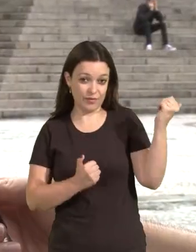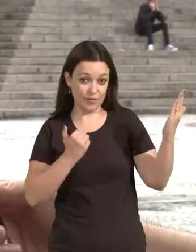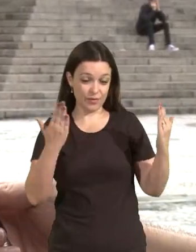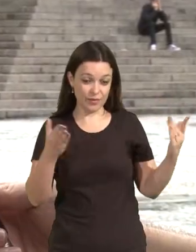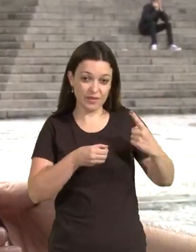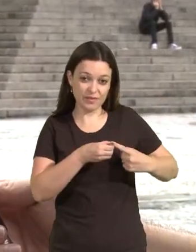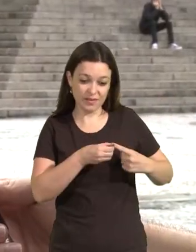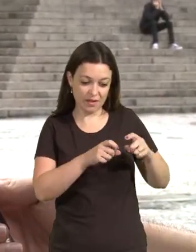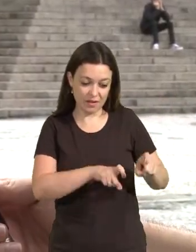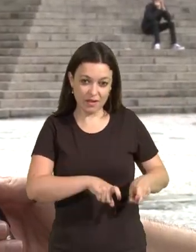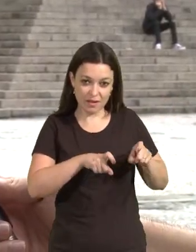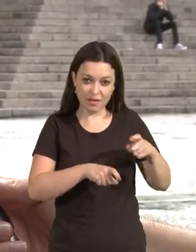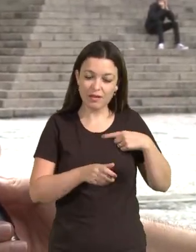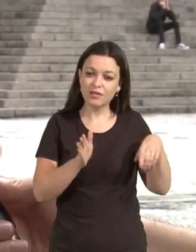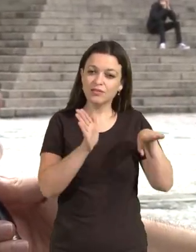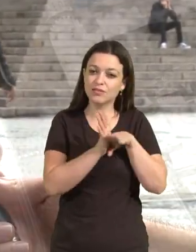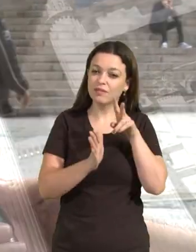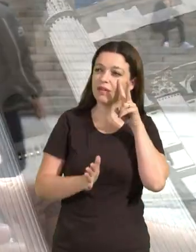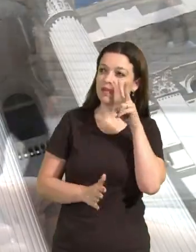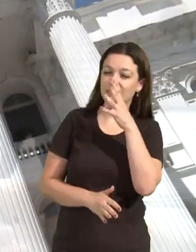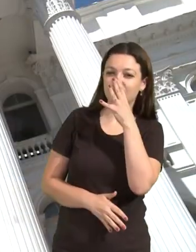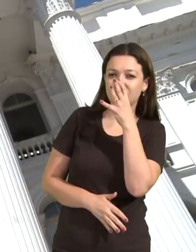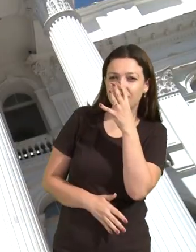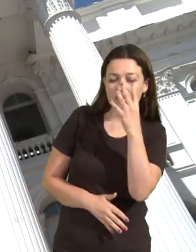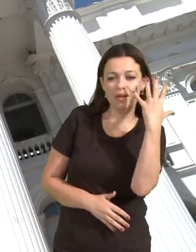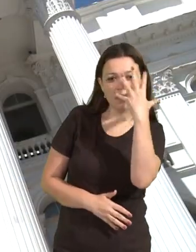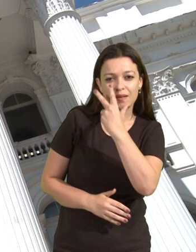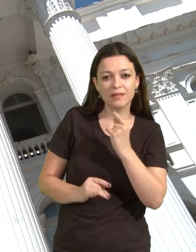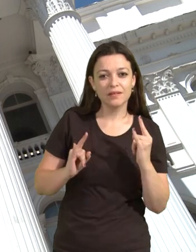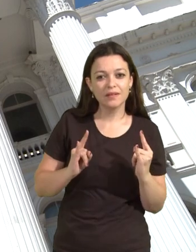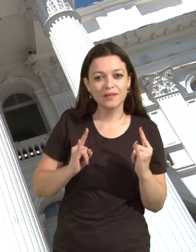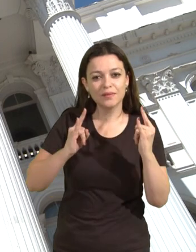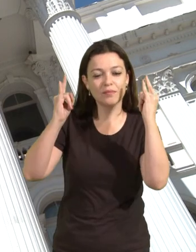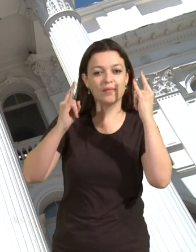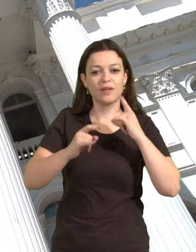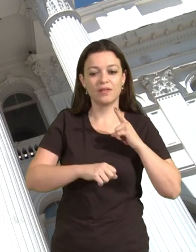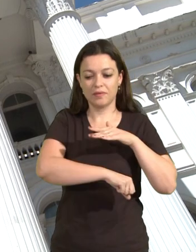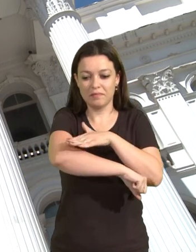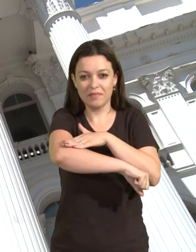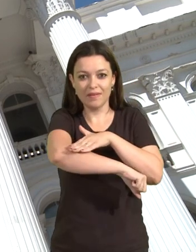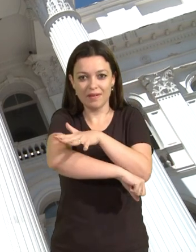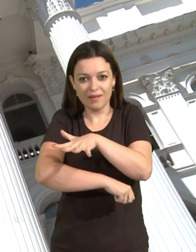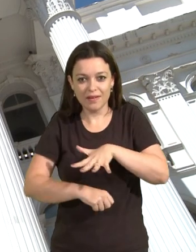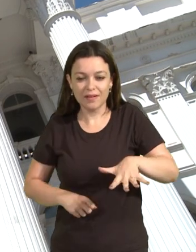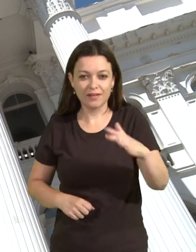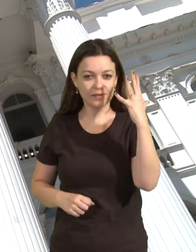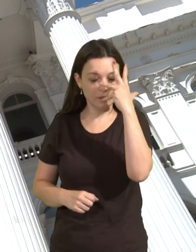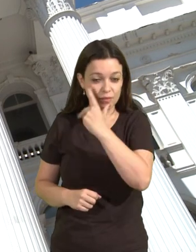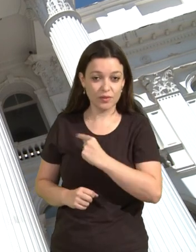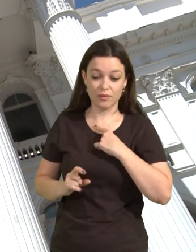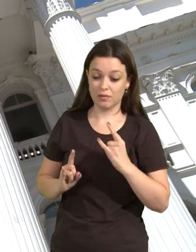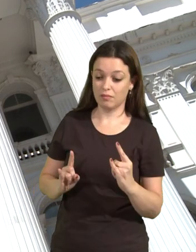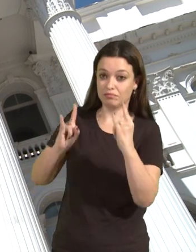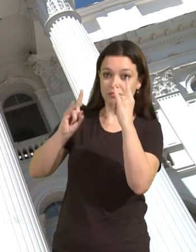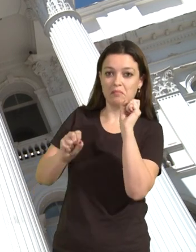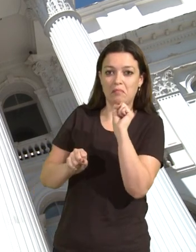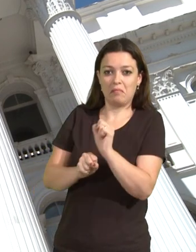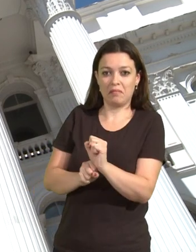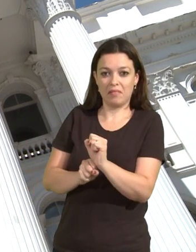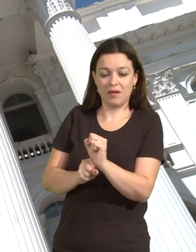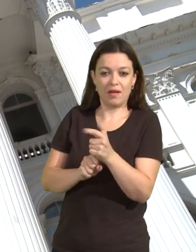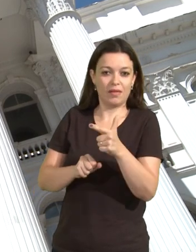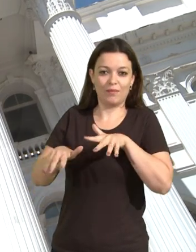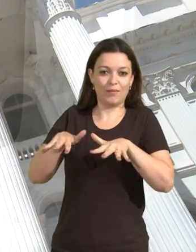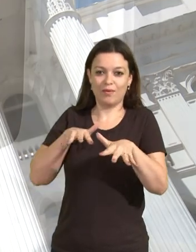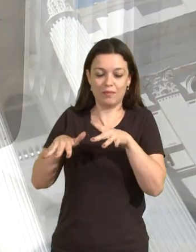pessoas que vêm de fora, eu sou do interior, eu via, nossa, que prédio lindo, né? Um monumento no meio de uma praça. E é um prédio físico,